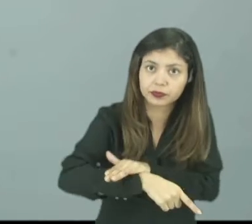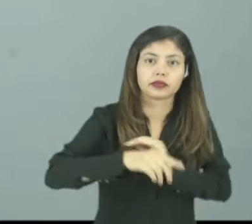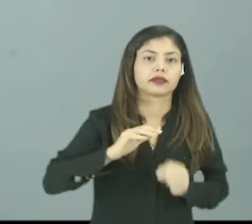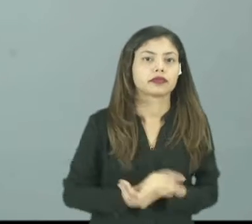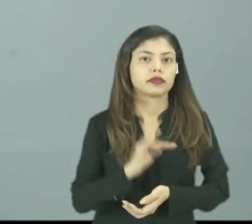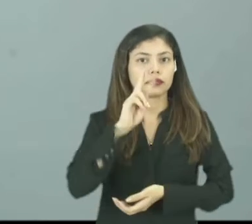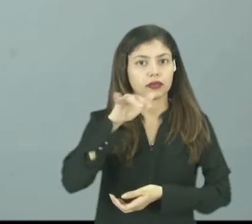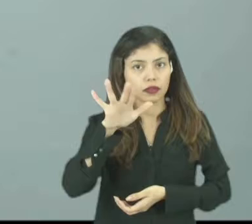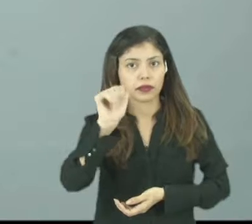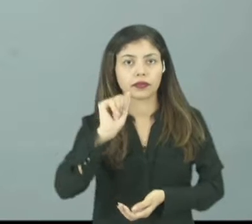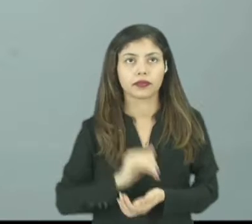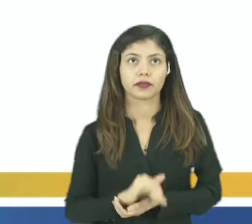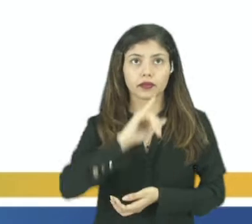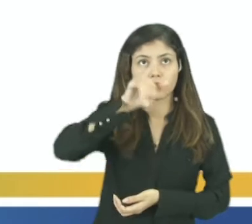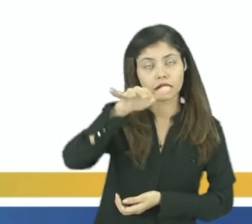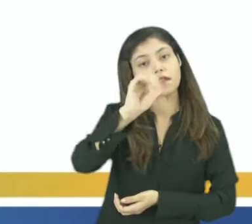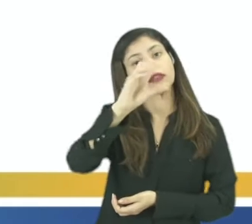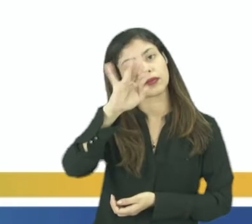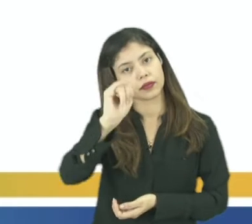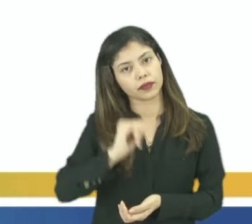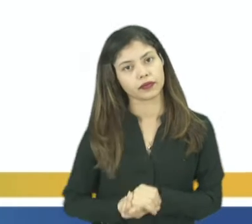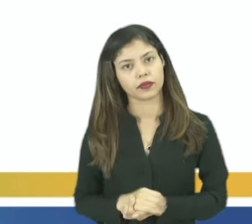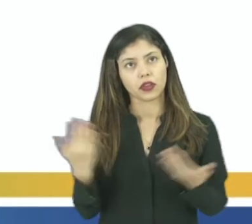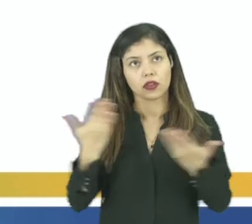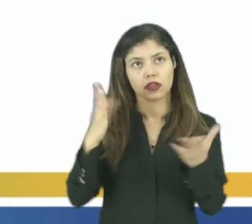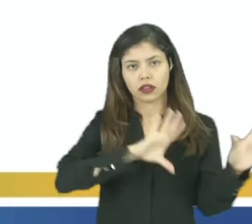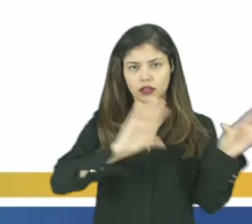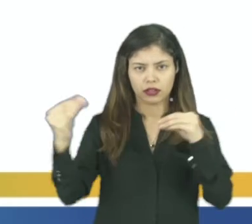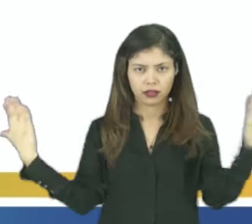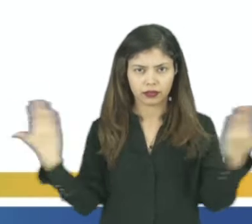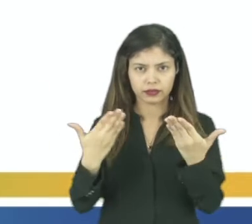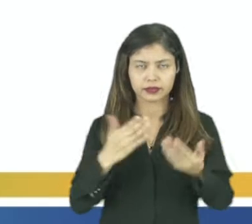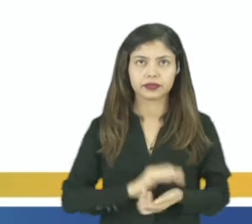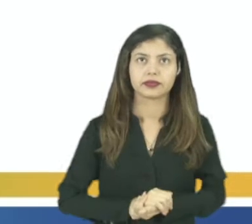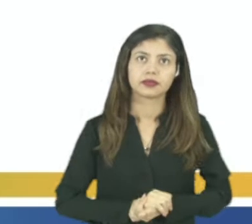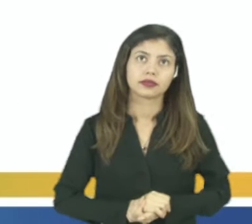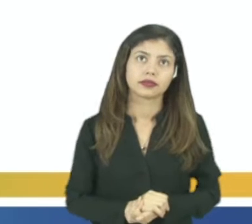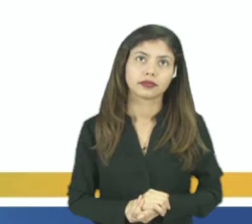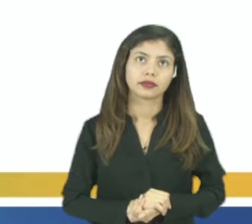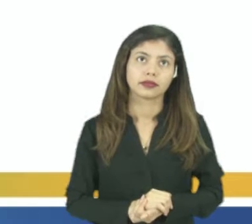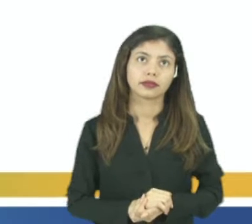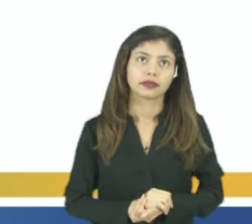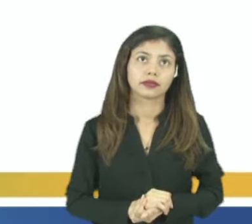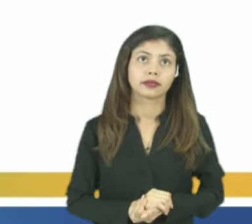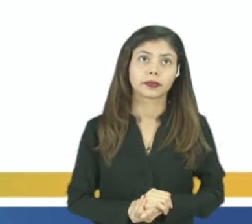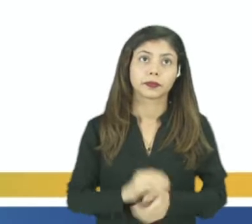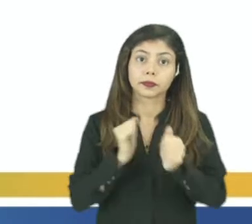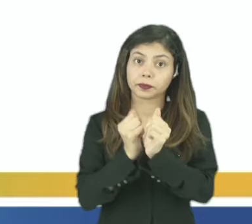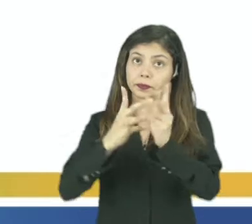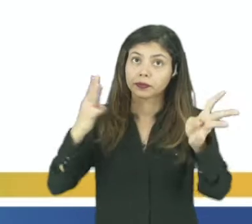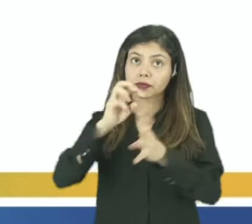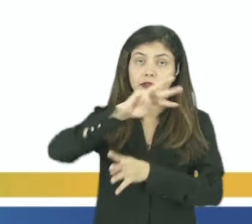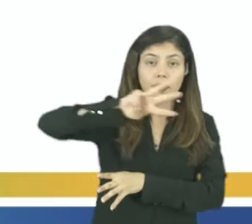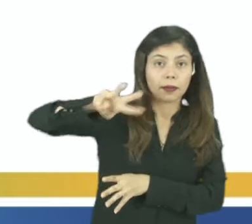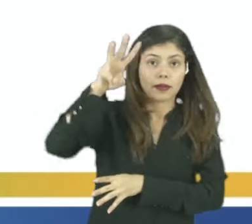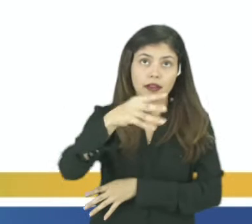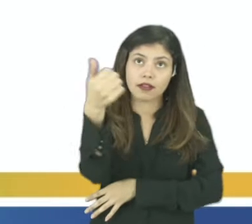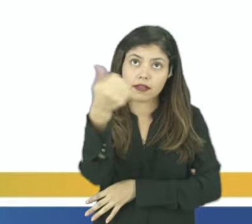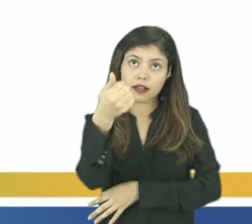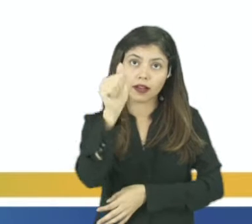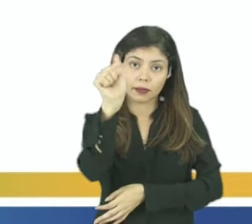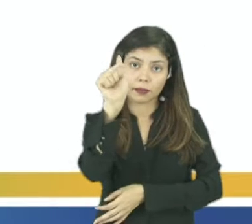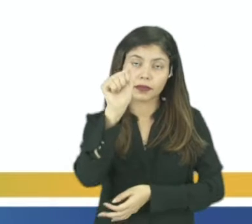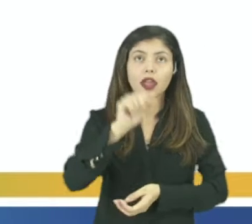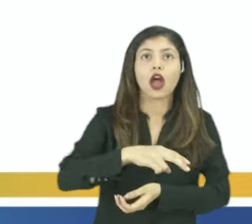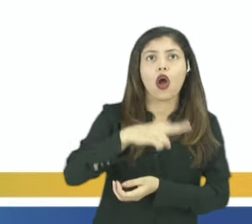com o Teorema de Jacob. Venha comigo na definição. Adicionando a uma fila de uma matriz A de